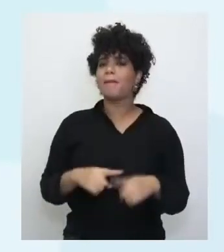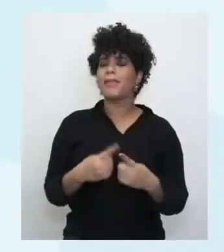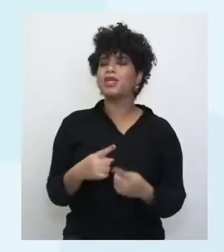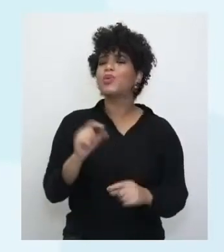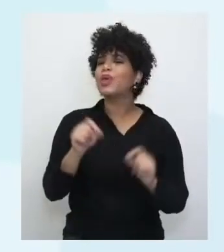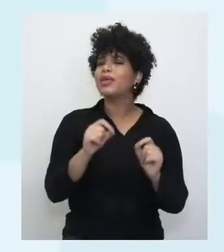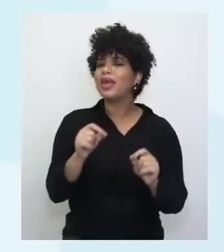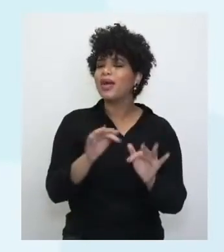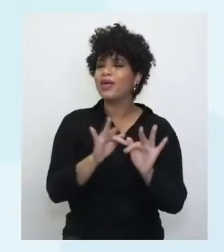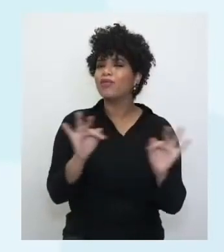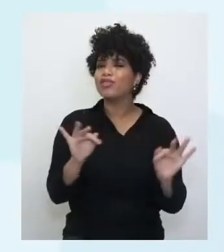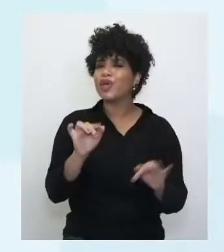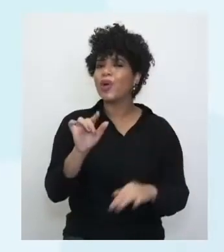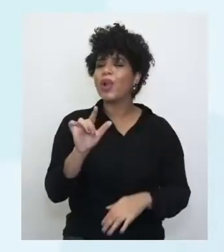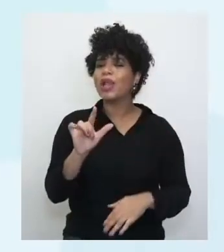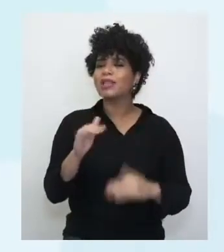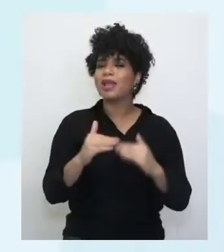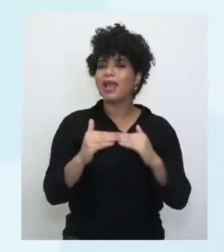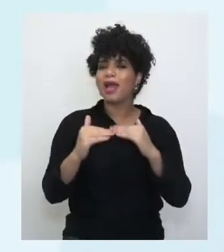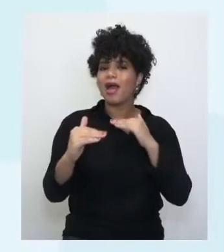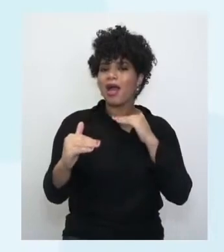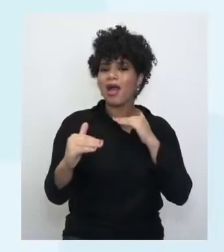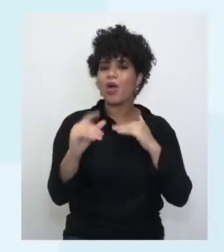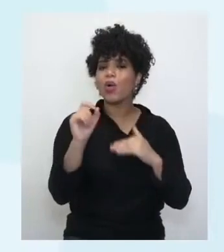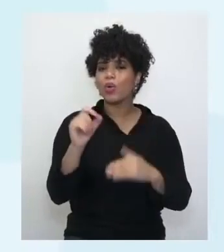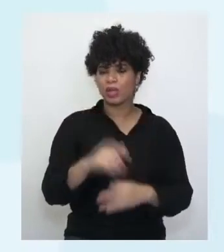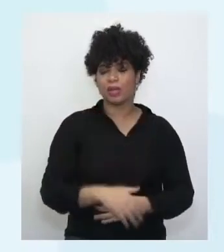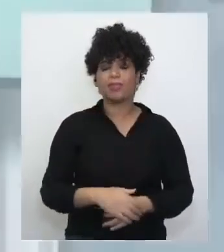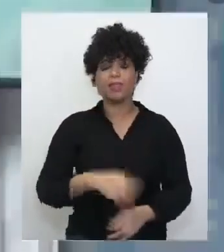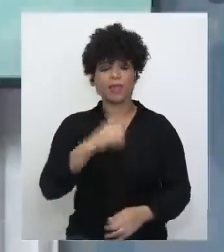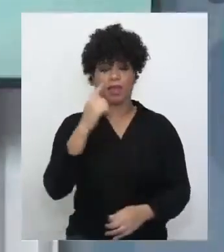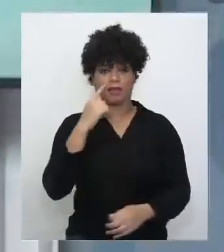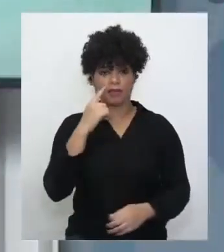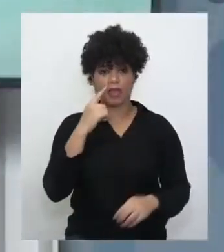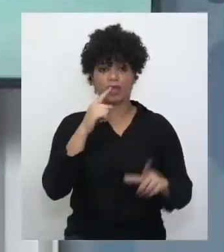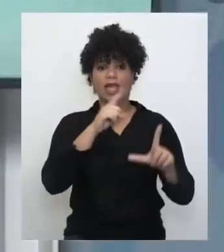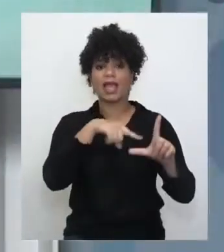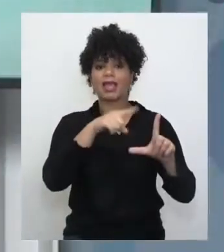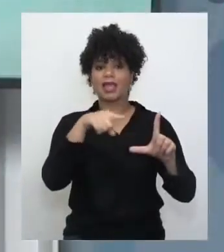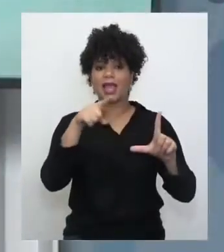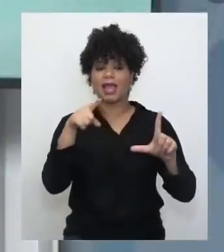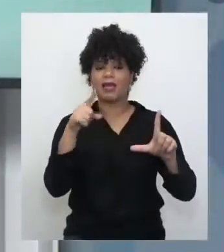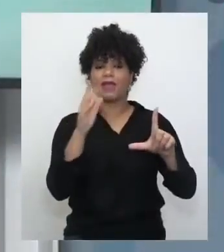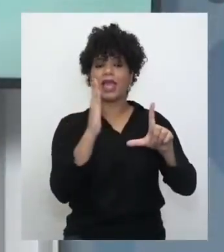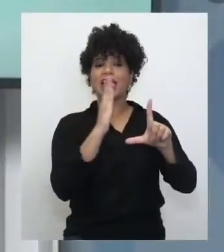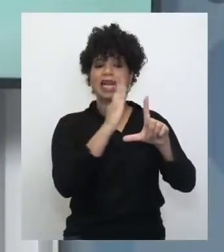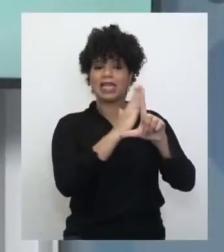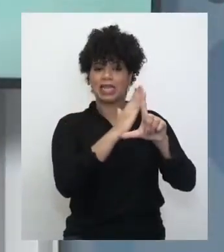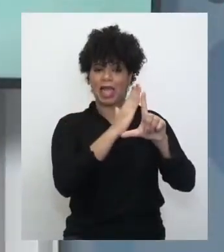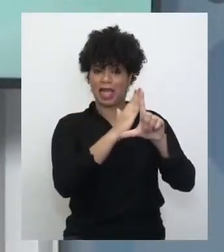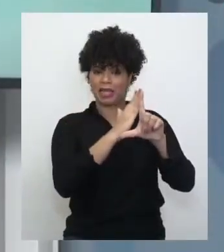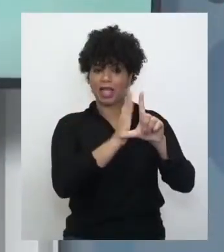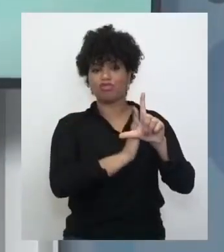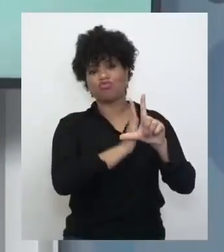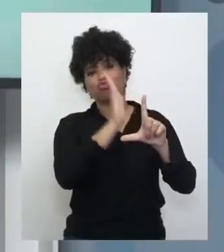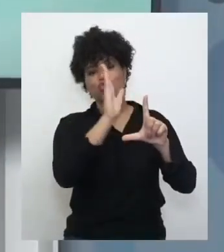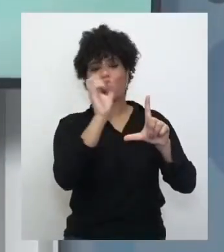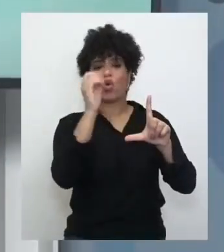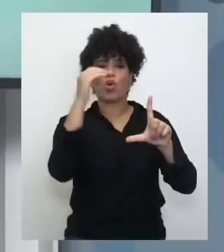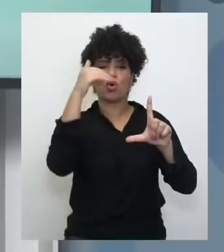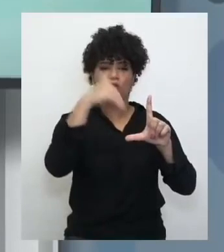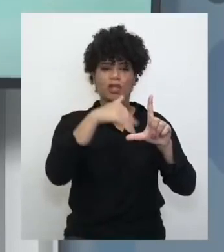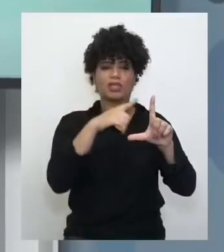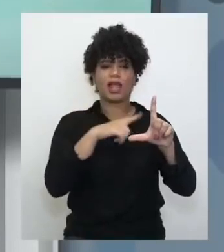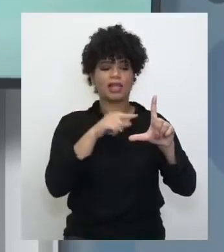linear? A função linear, graficamente, é uma reta inclinada, ou subindo ou descendo, que passa lá